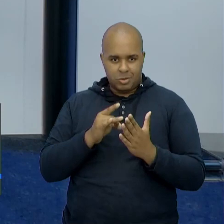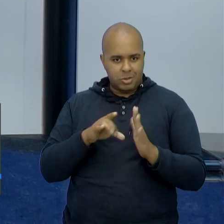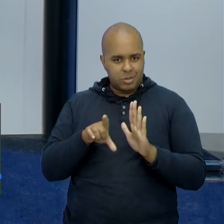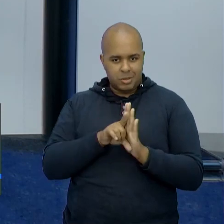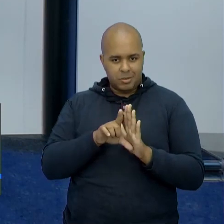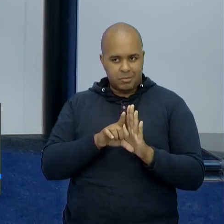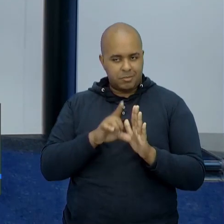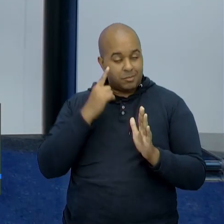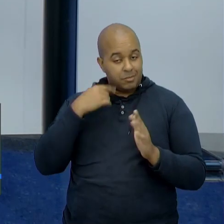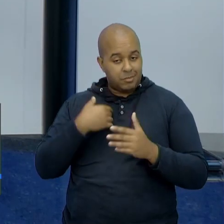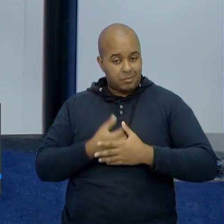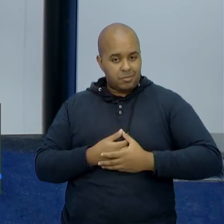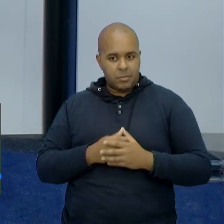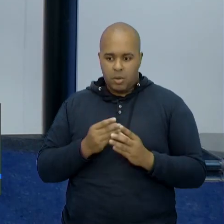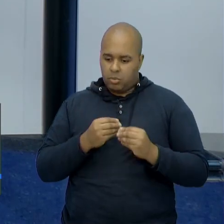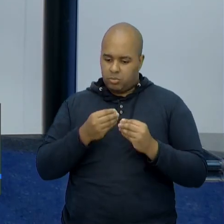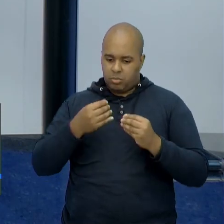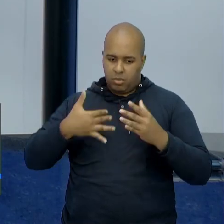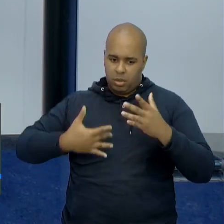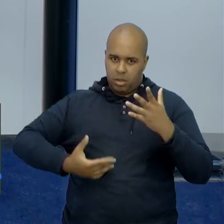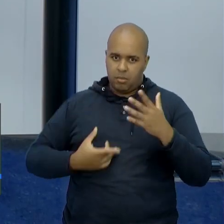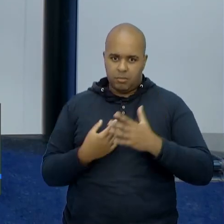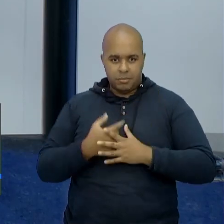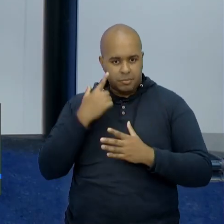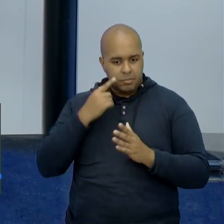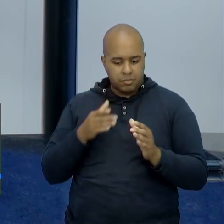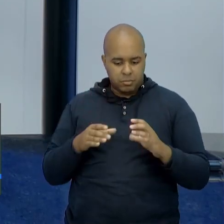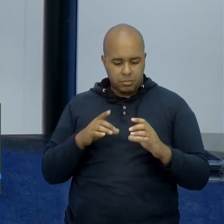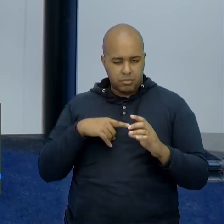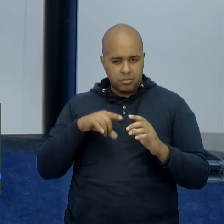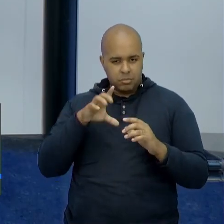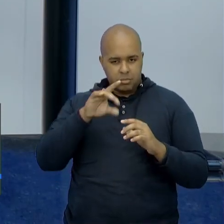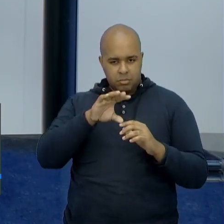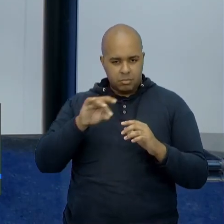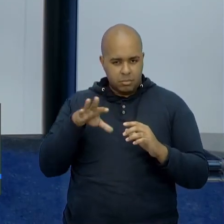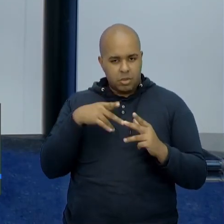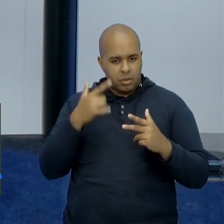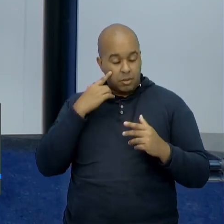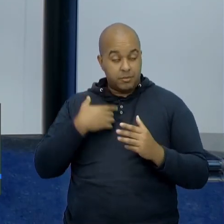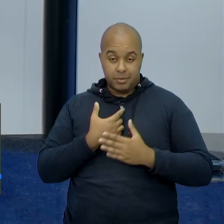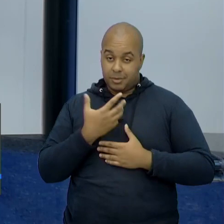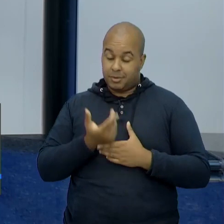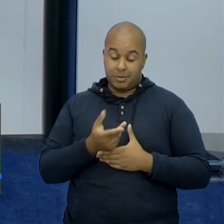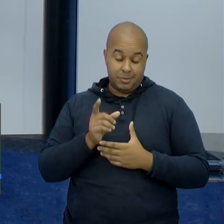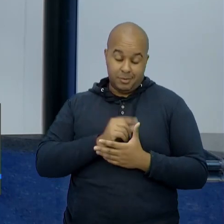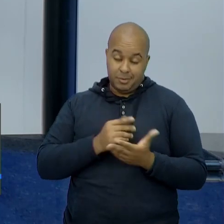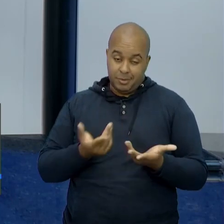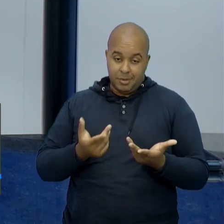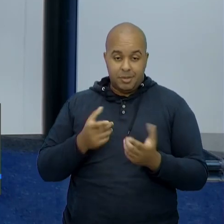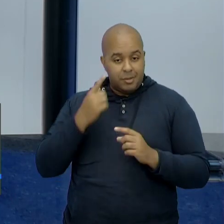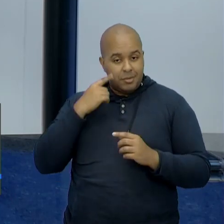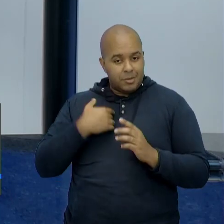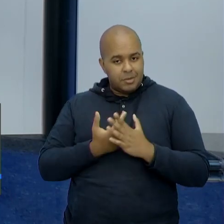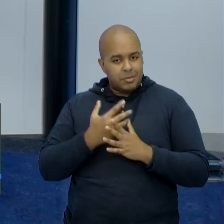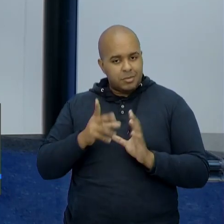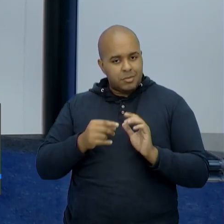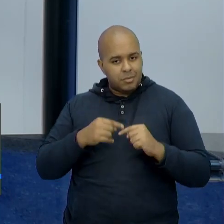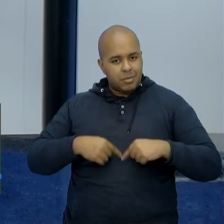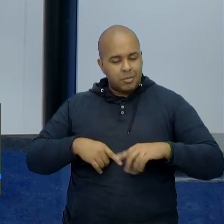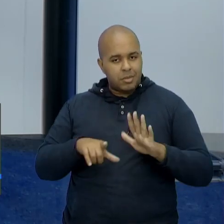ambientais. Mano, é gigantesca, É gigantesca. A minha tá cheia de post-it, vocês vão ver que coisa ridícula. É